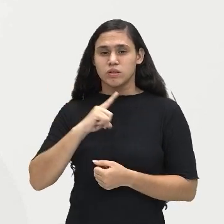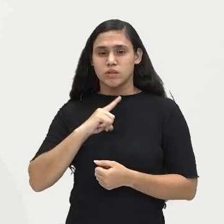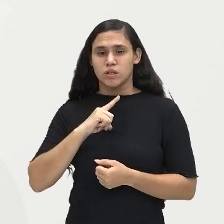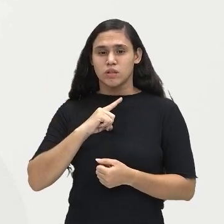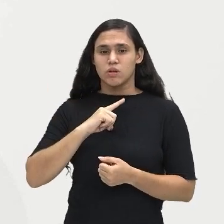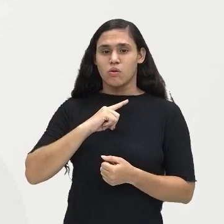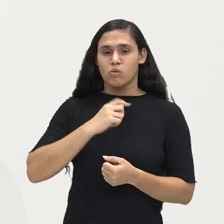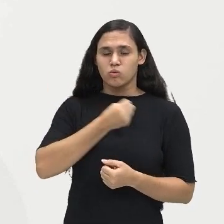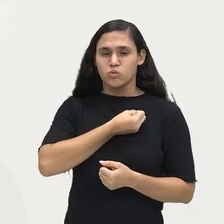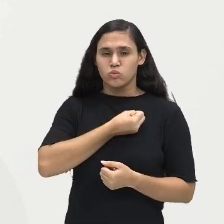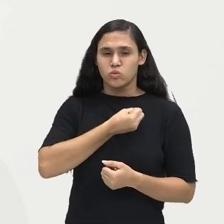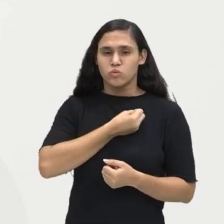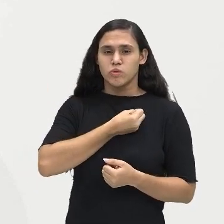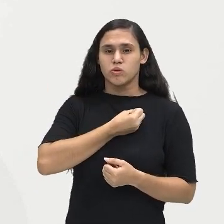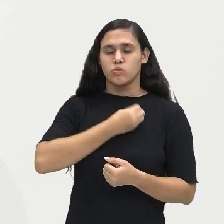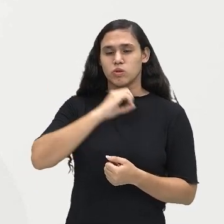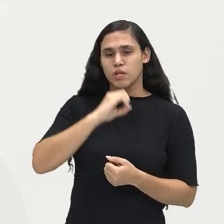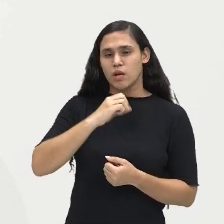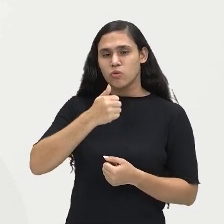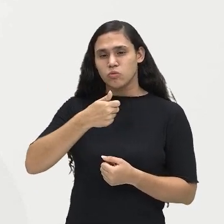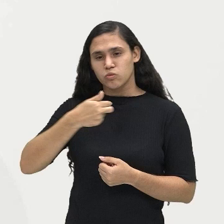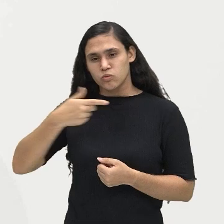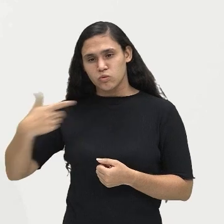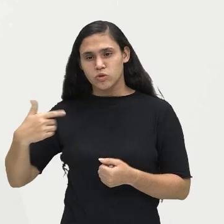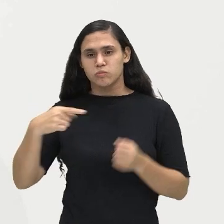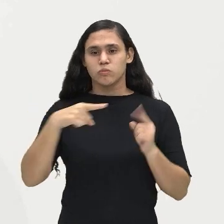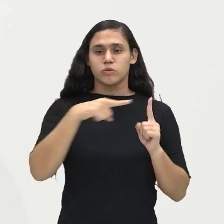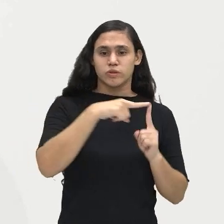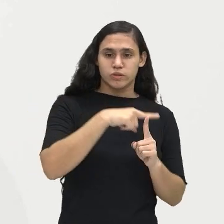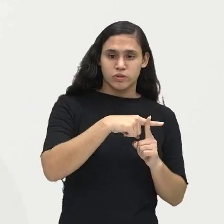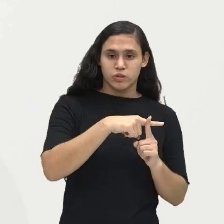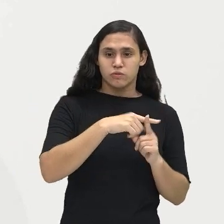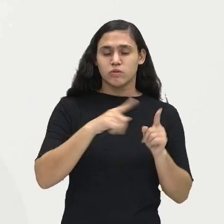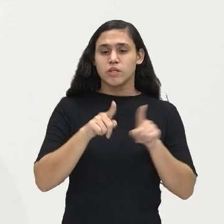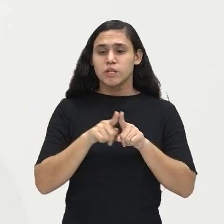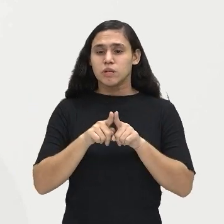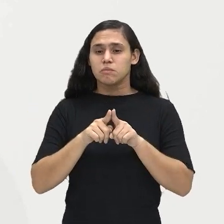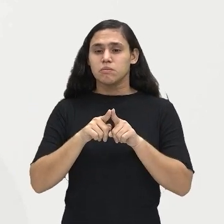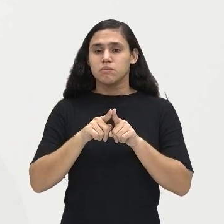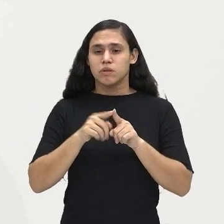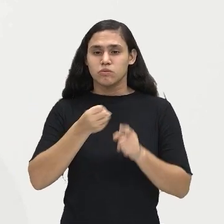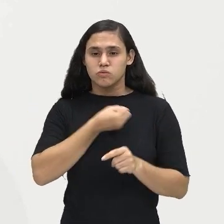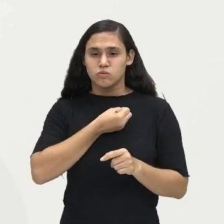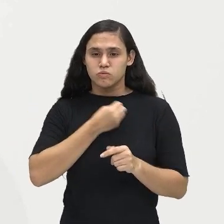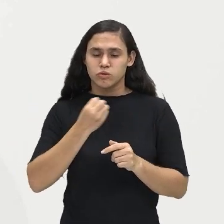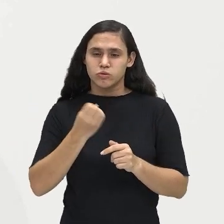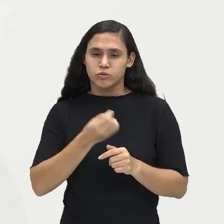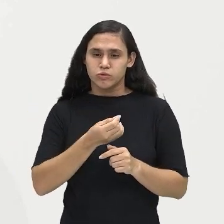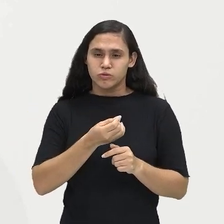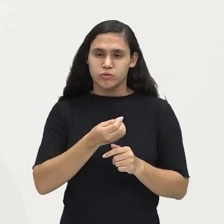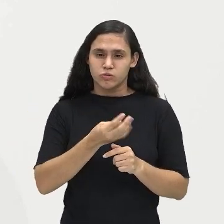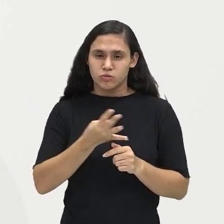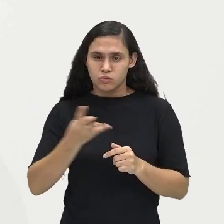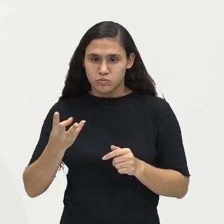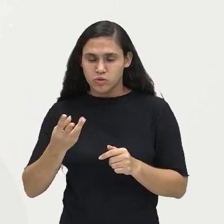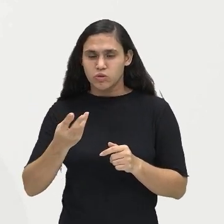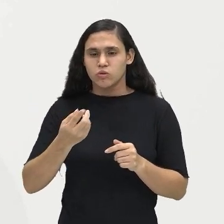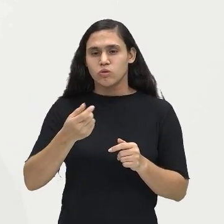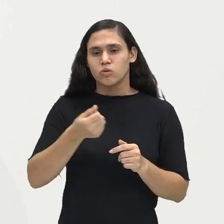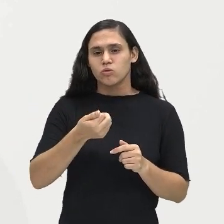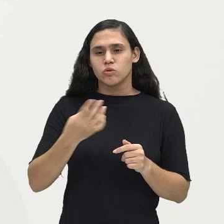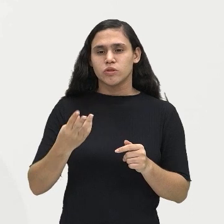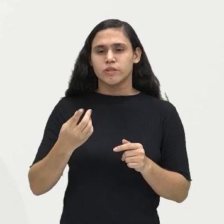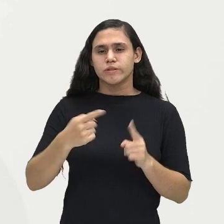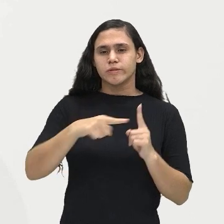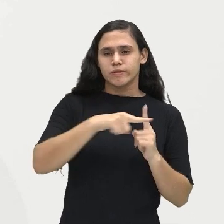nós temos os números inteiros negativos, tá legal? Lembrando que para cada número